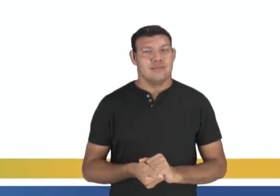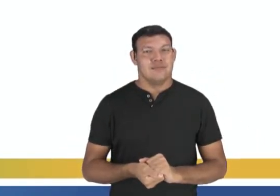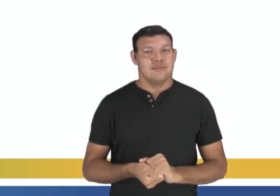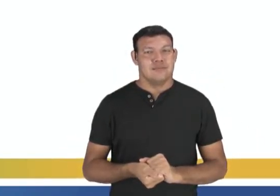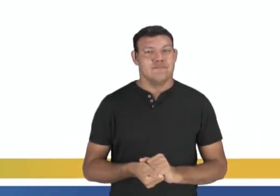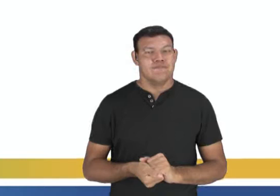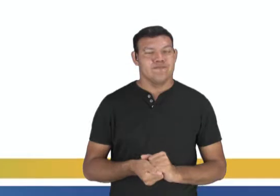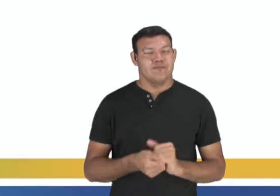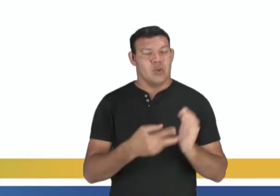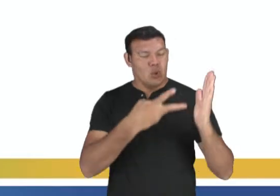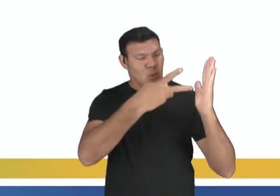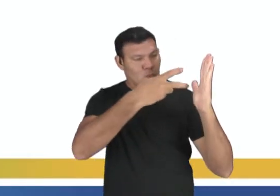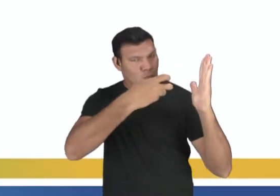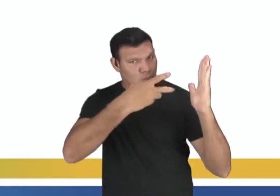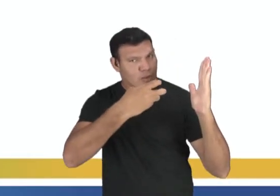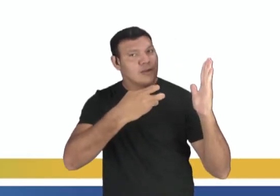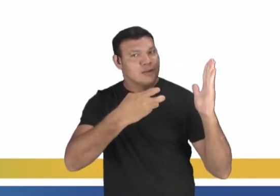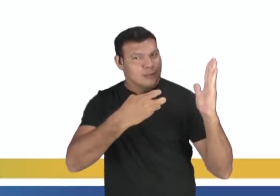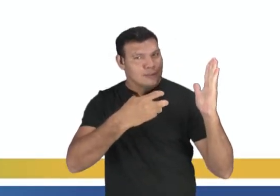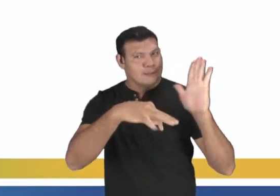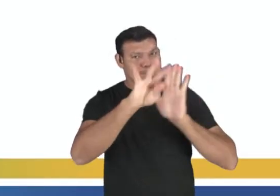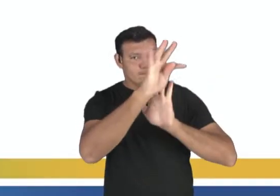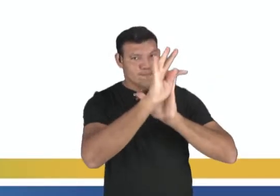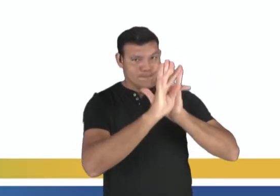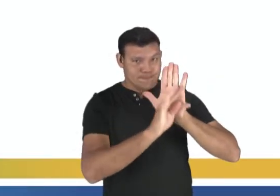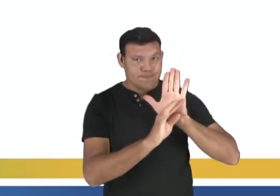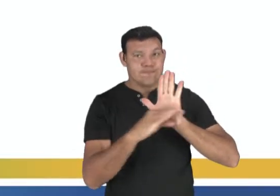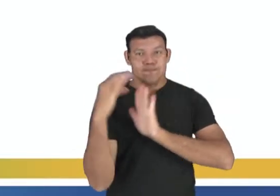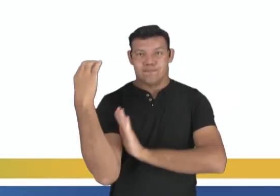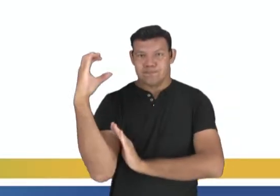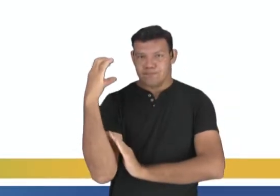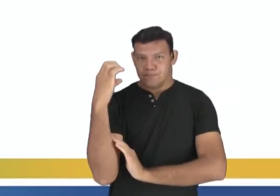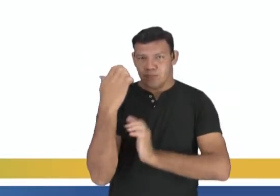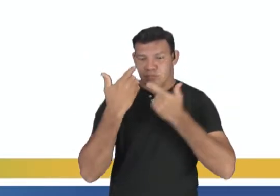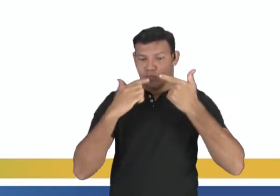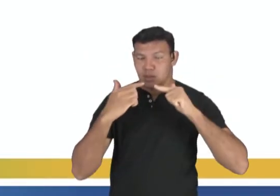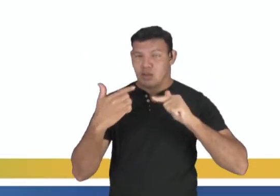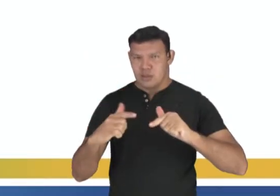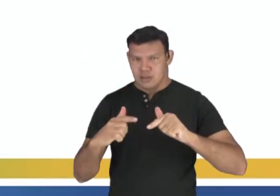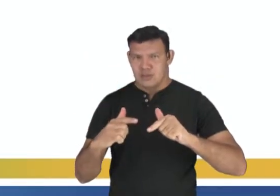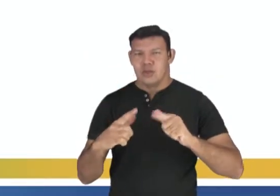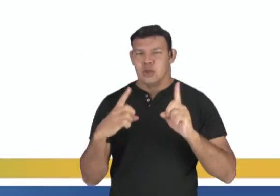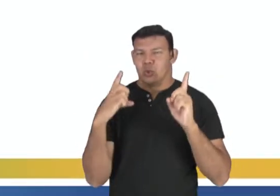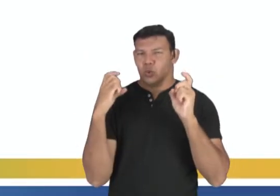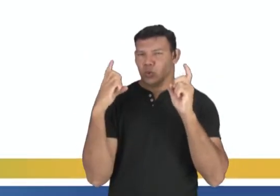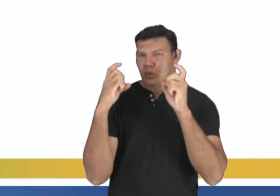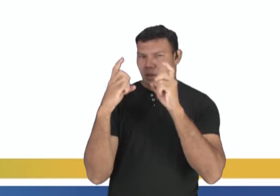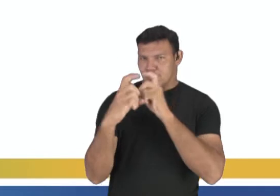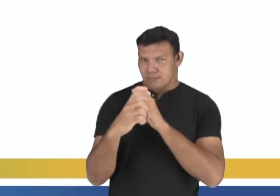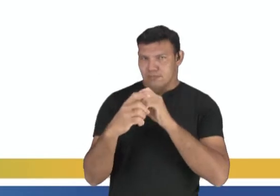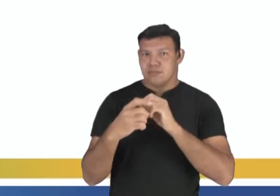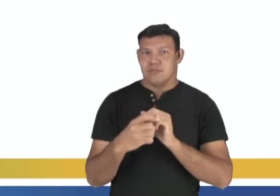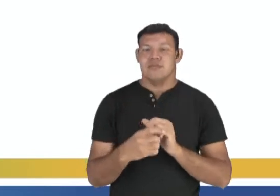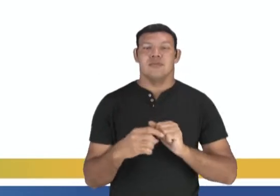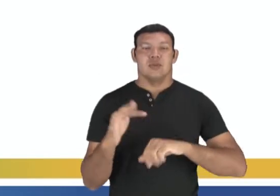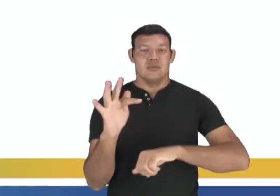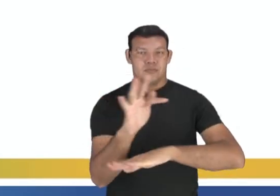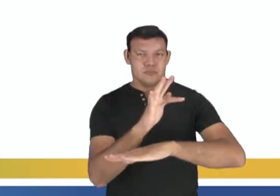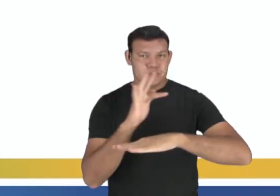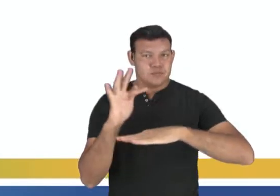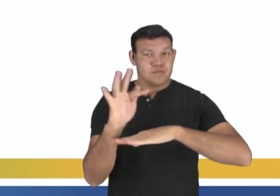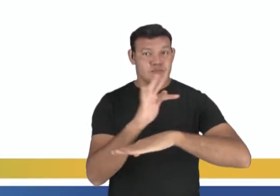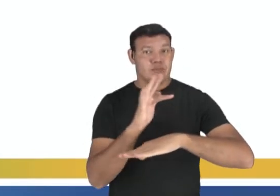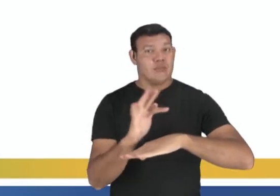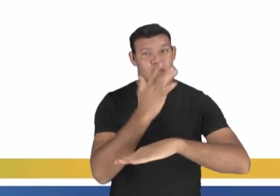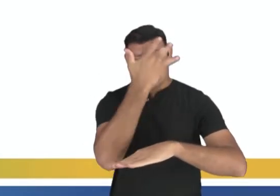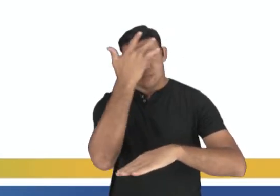e interpretar todo um texto científico que usa uma linguagem mais rebuscada para nós que somos leigos,